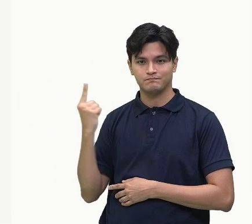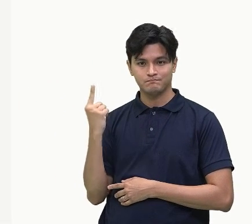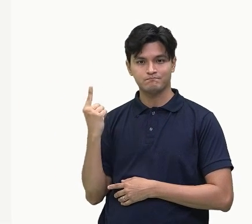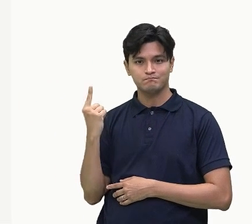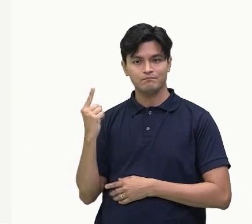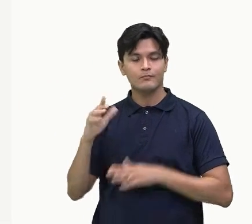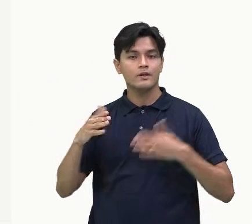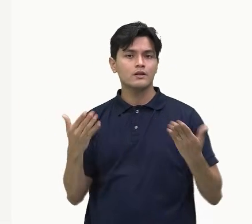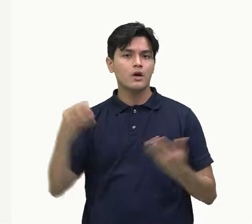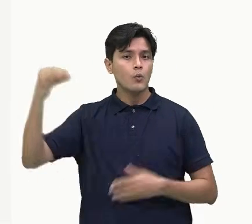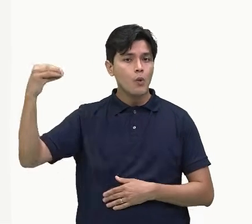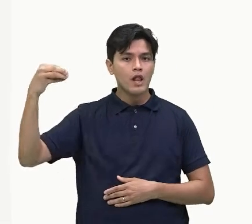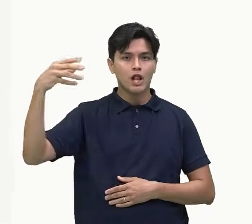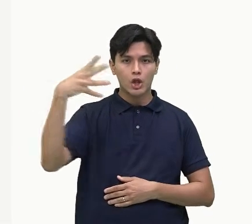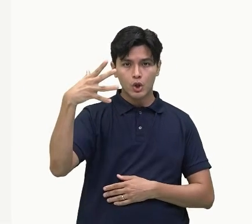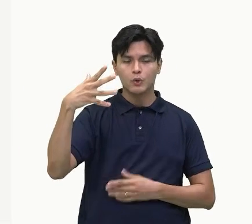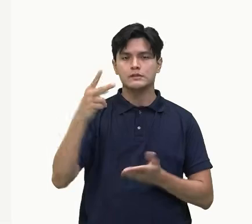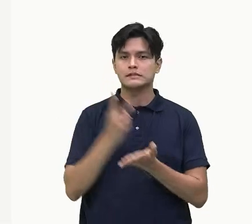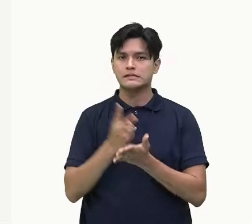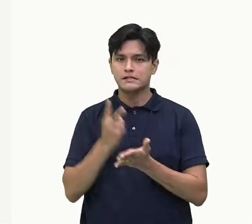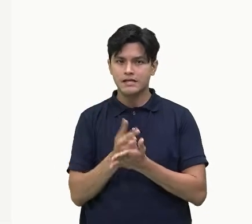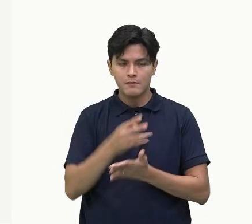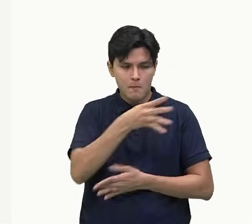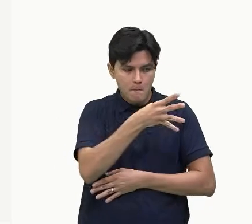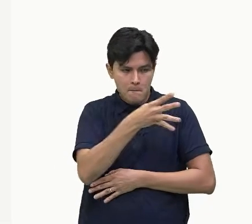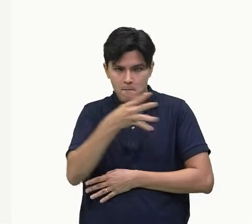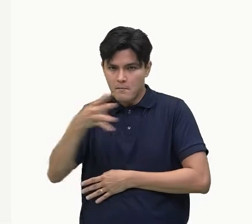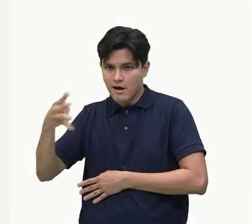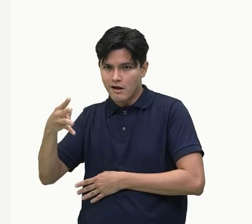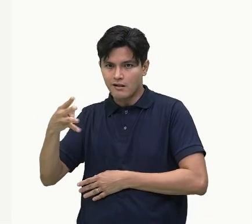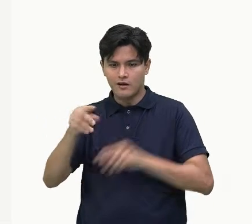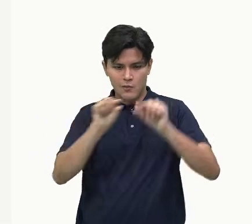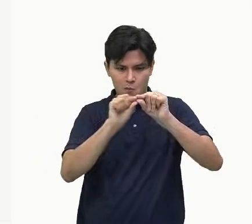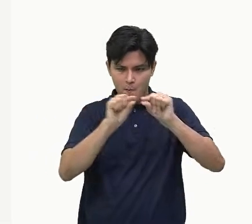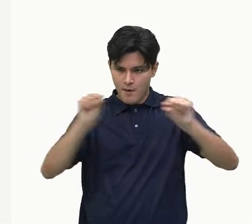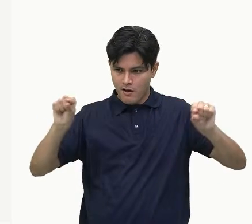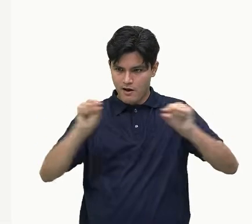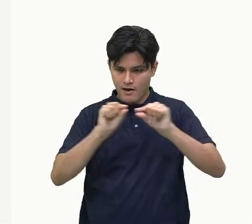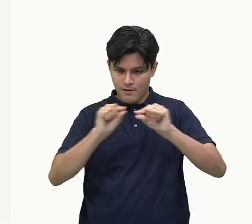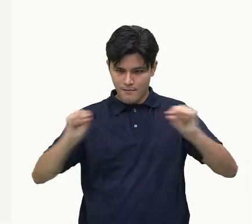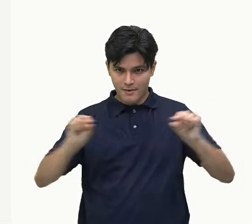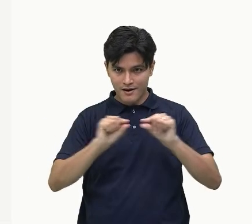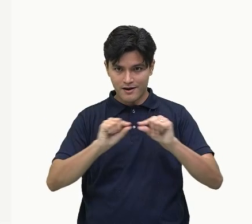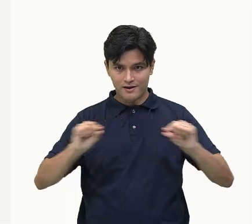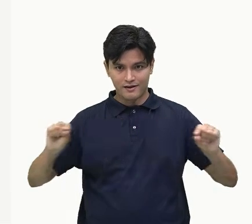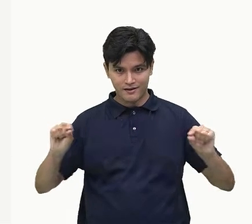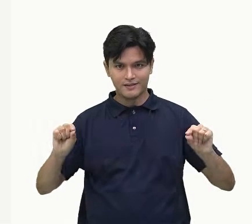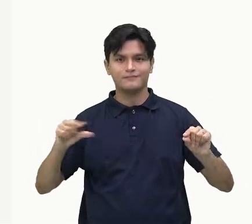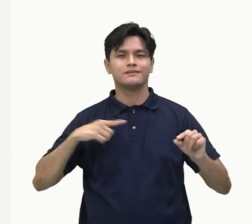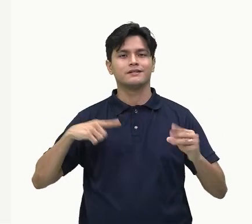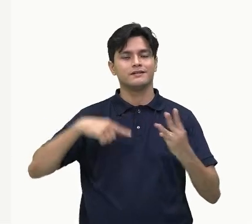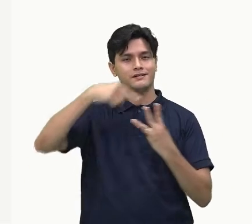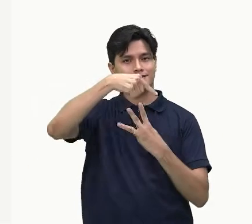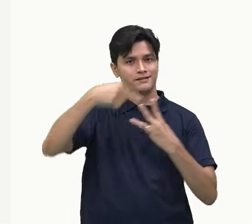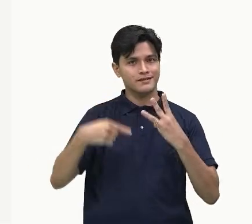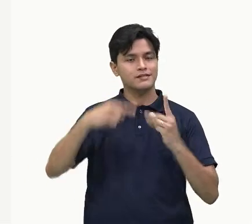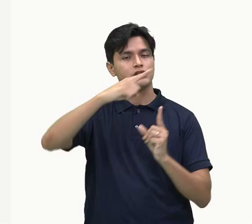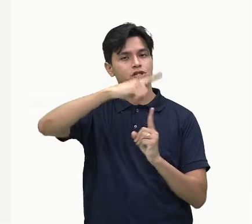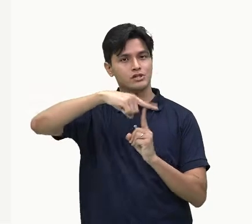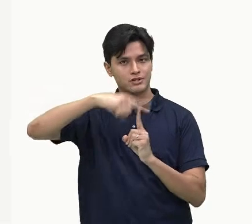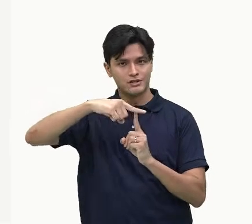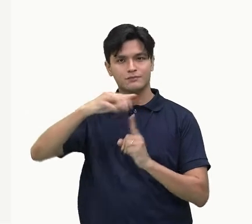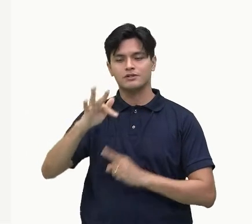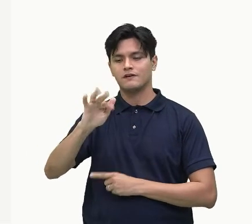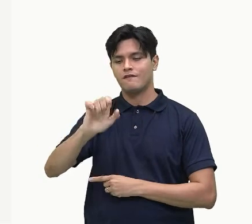são sempre paralelos entre si. Então eu tenho esses 3 tipos de feixes de luz. Eu tenho o tipo